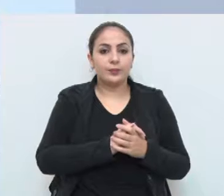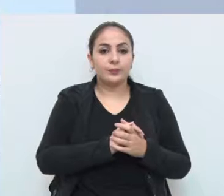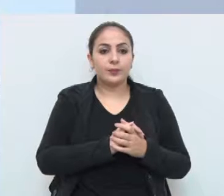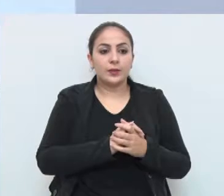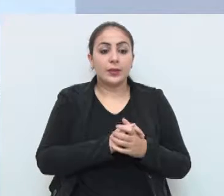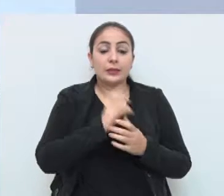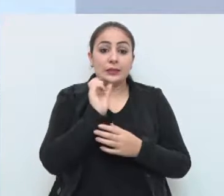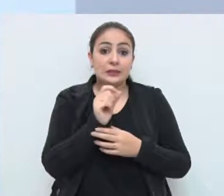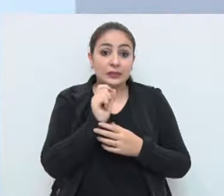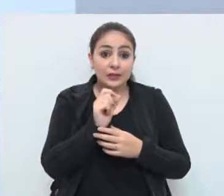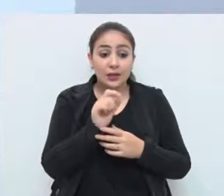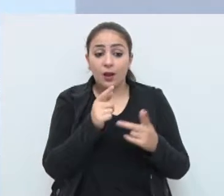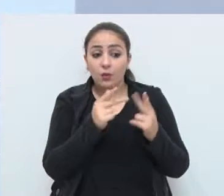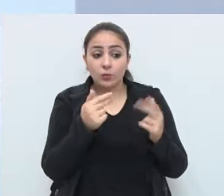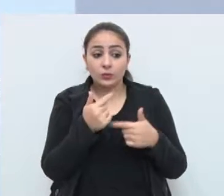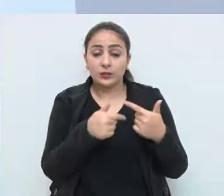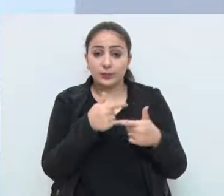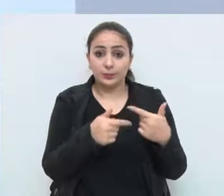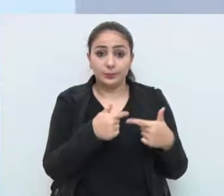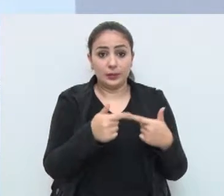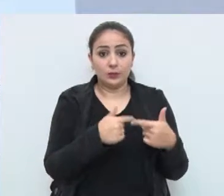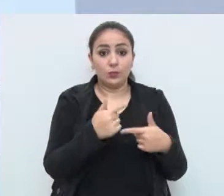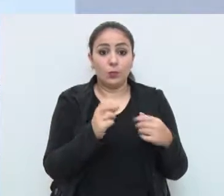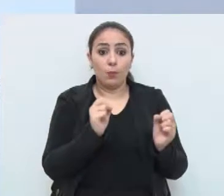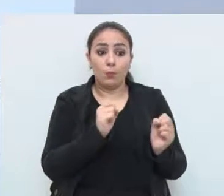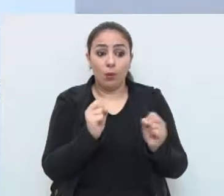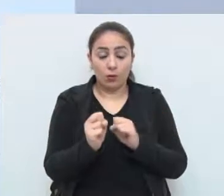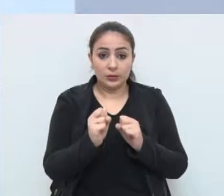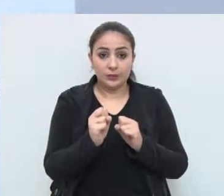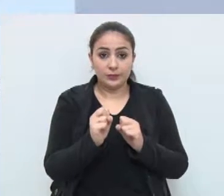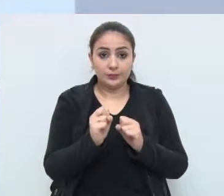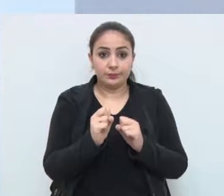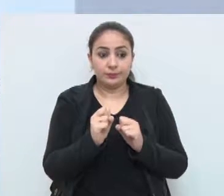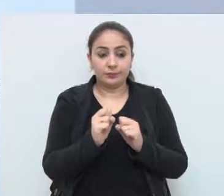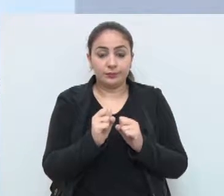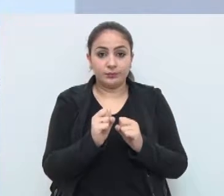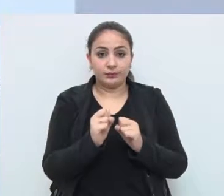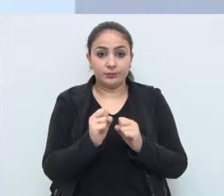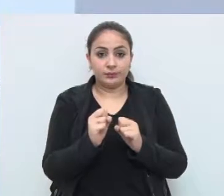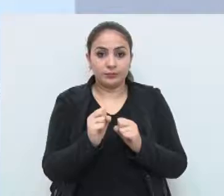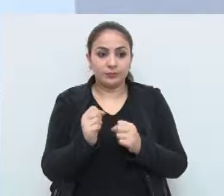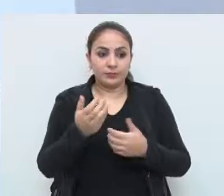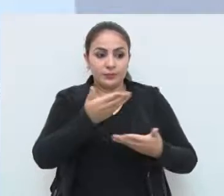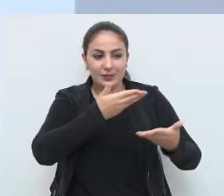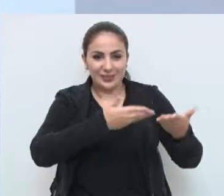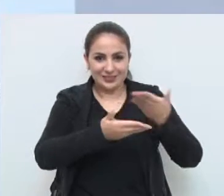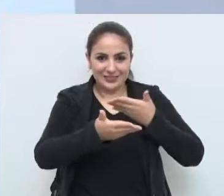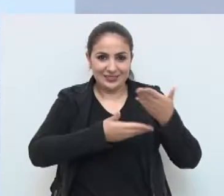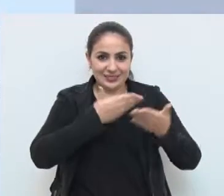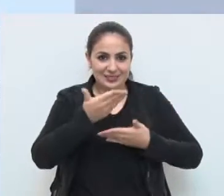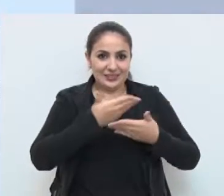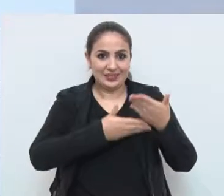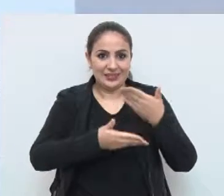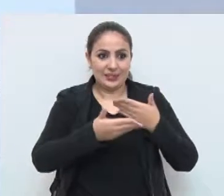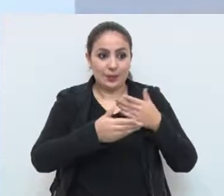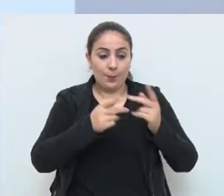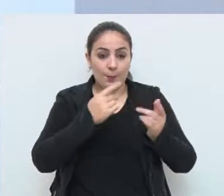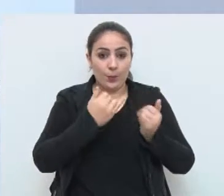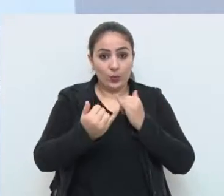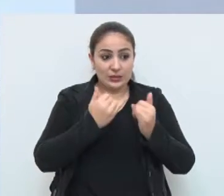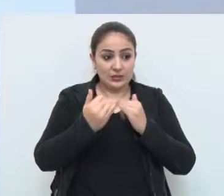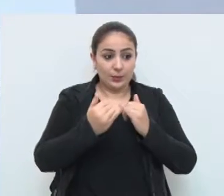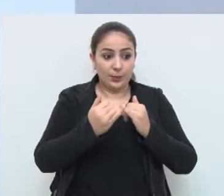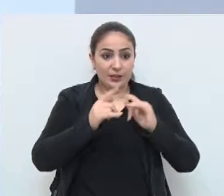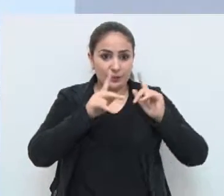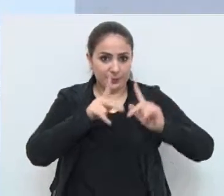mas que alguns serviços que porventura pudesse vir a abastecer a